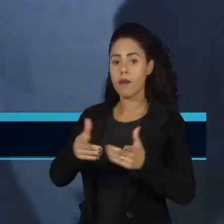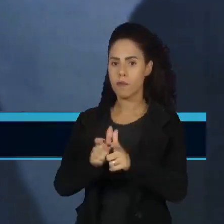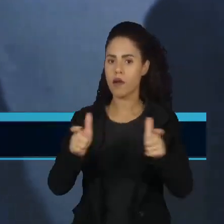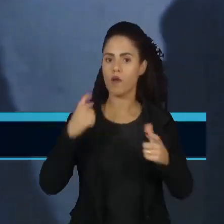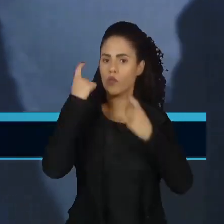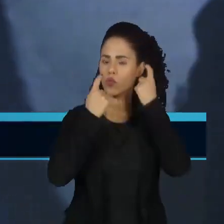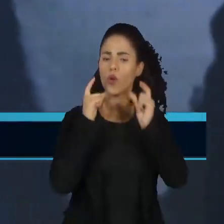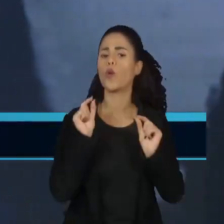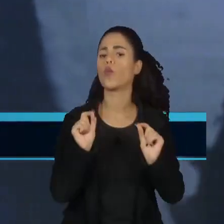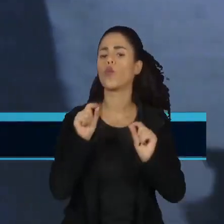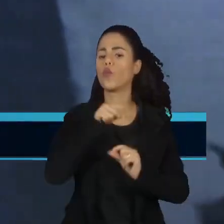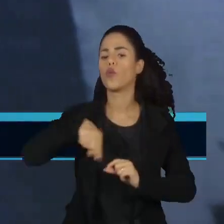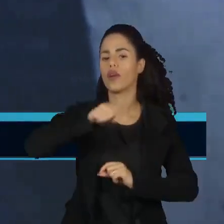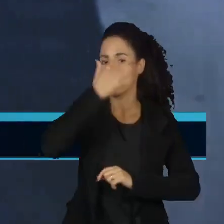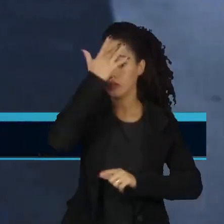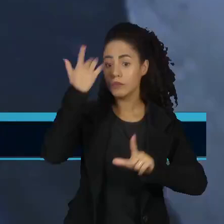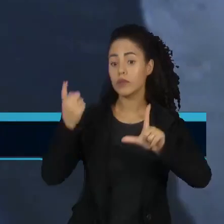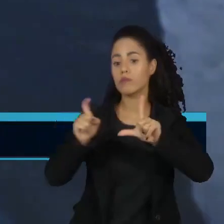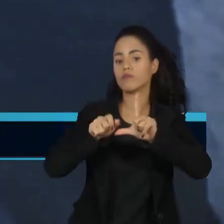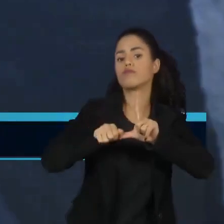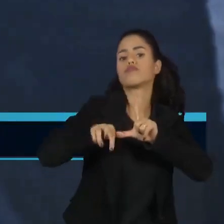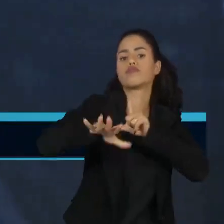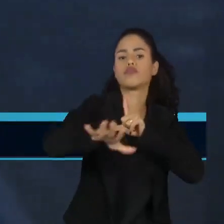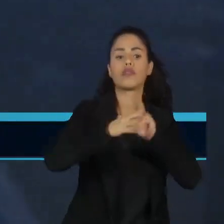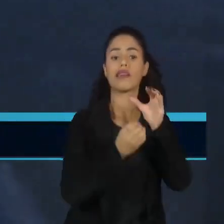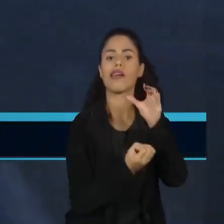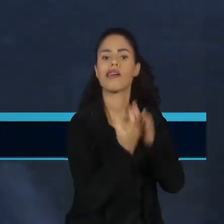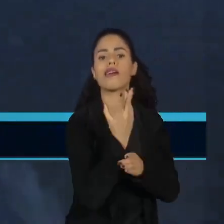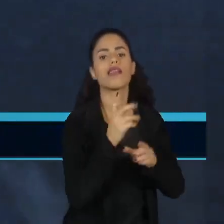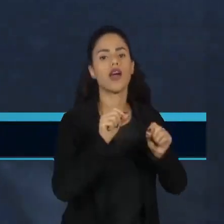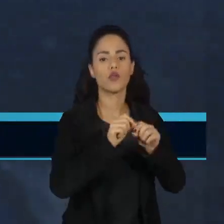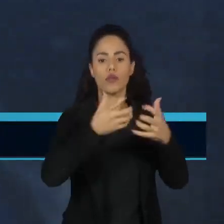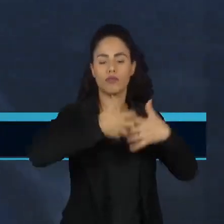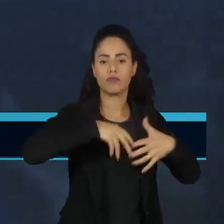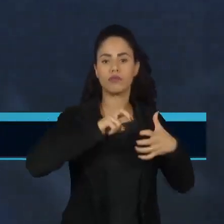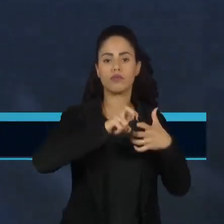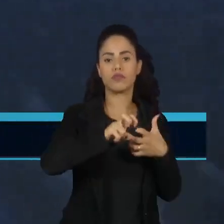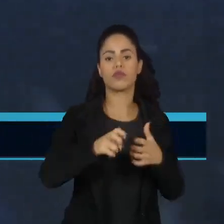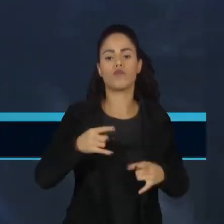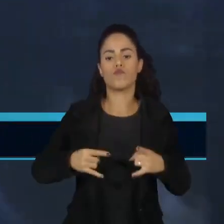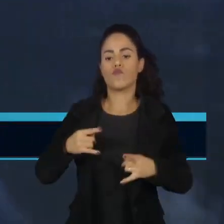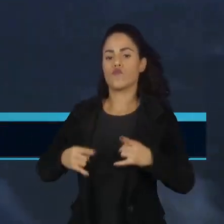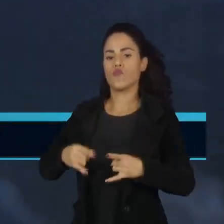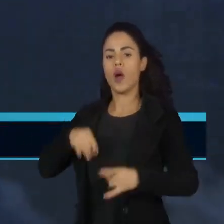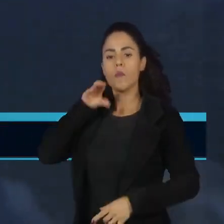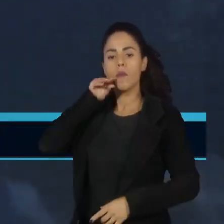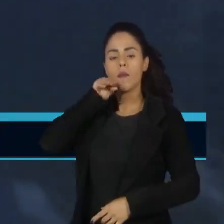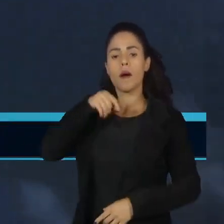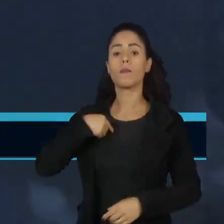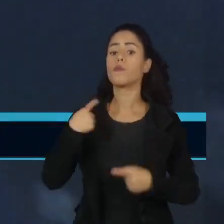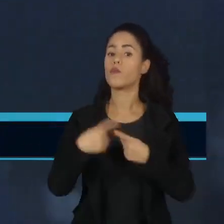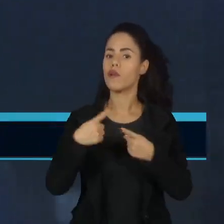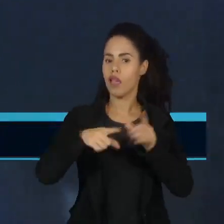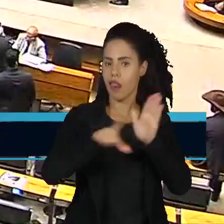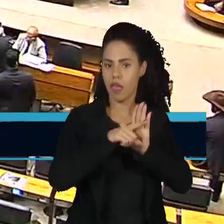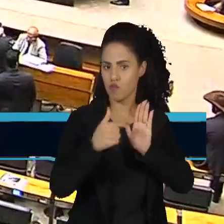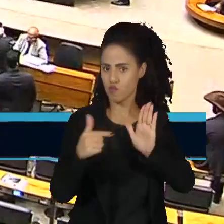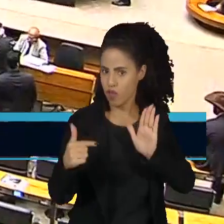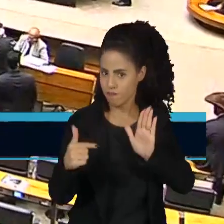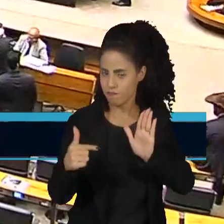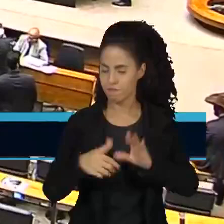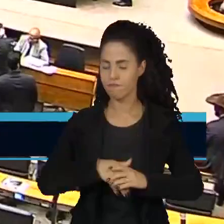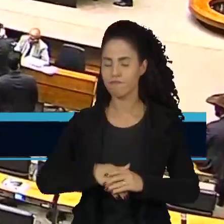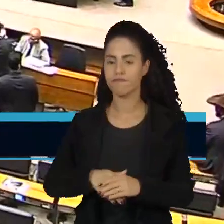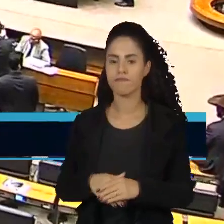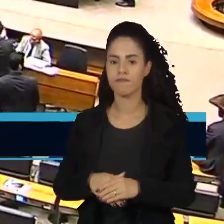preocupação é com os influenciadores criados por Inteligência Artificial já que não há uma legislação específica